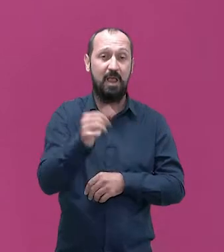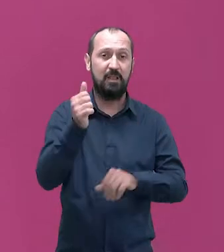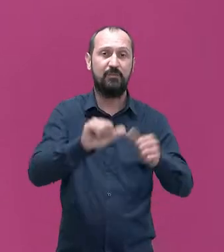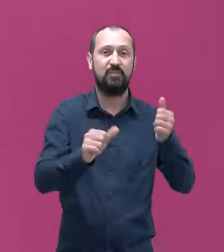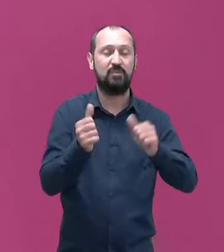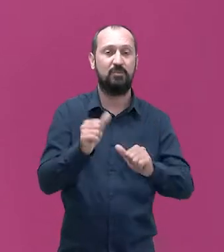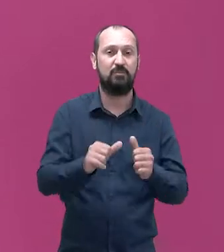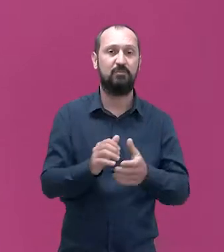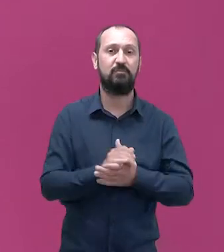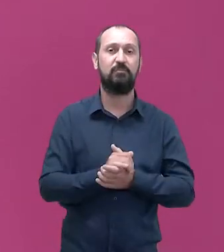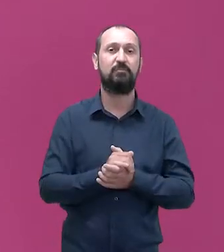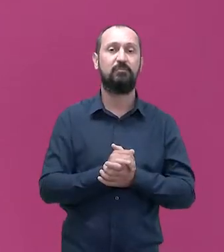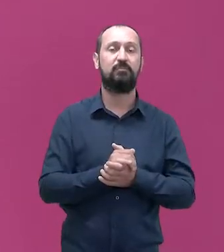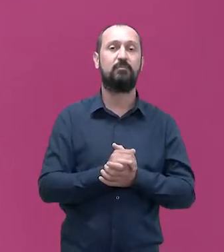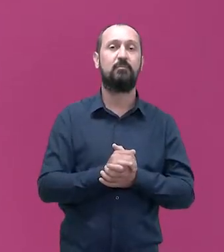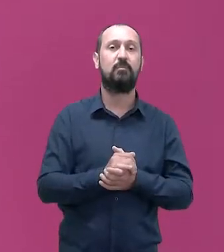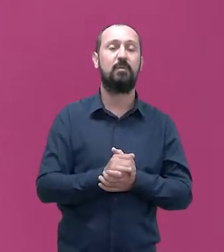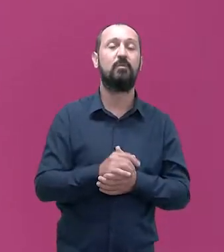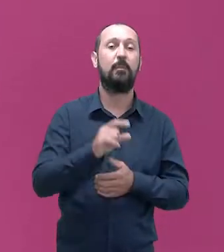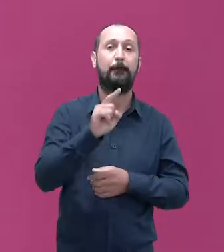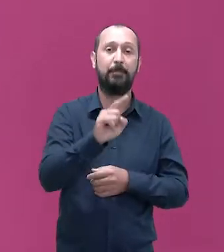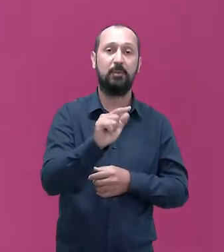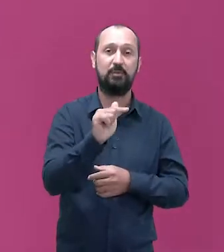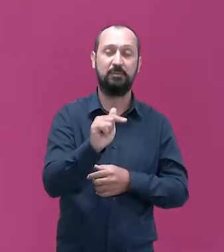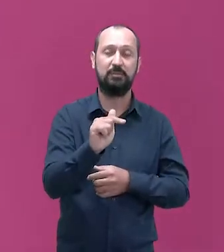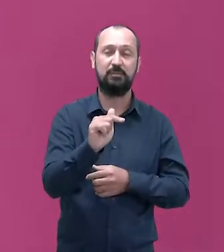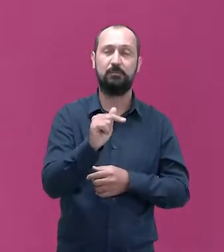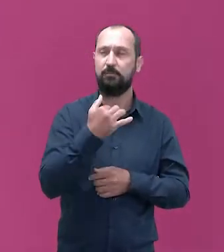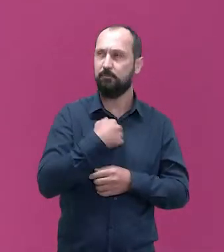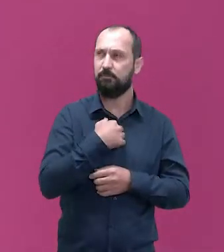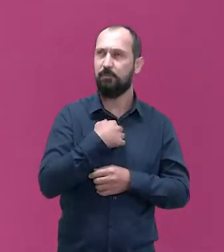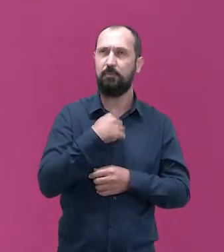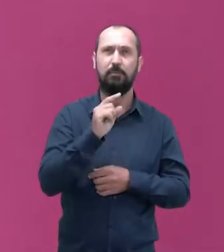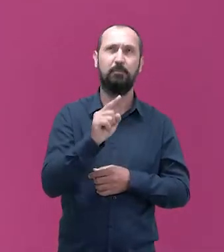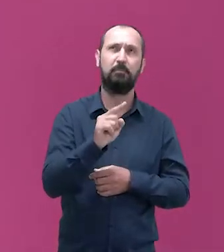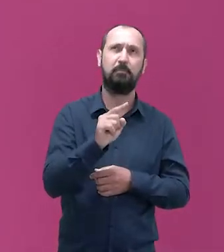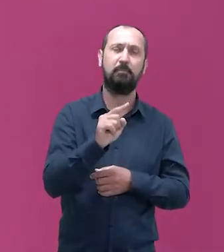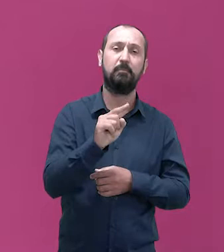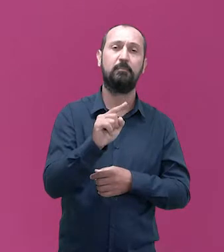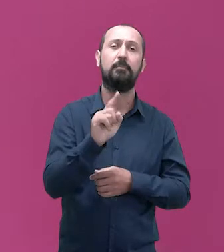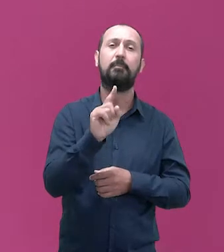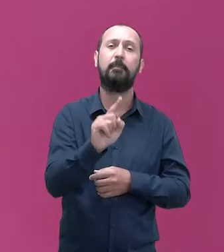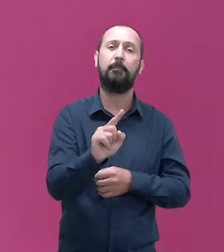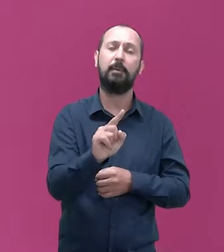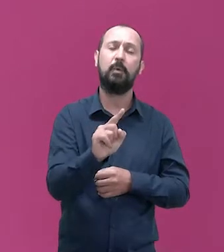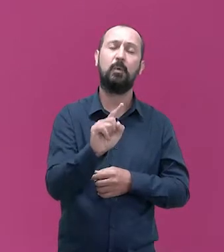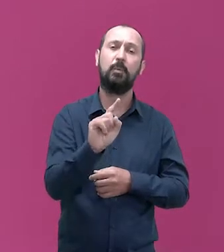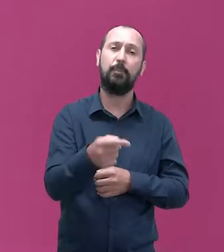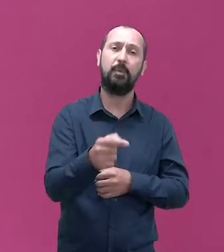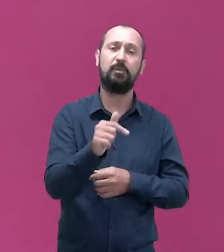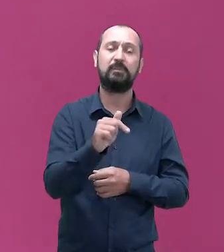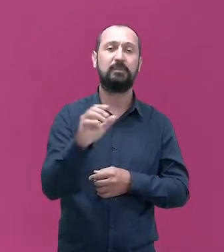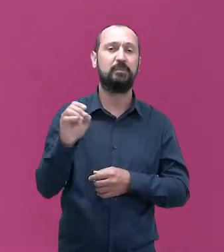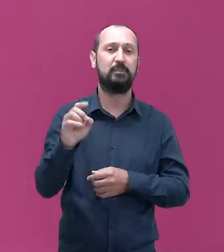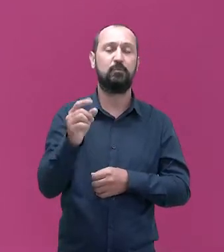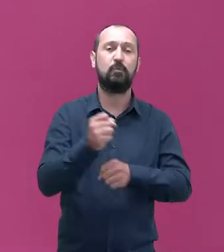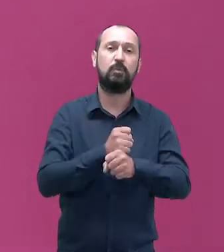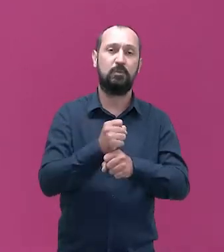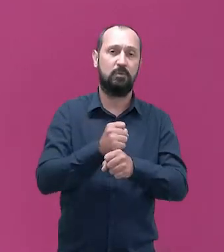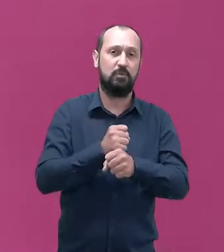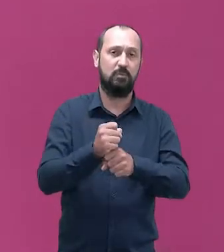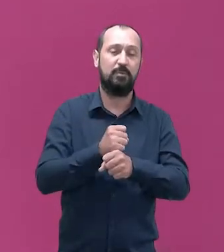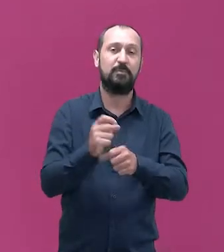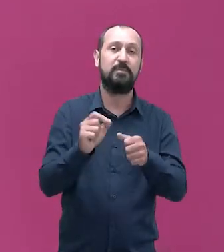cada vistoria. Então são 2 vezes, são R$1.700, R$1.800, R$1.600, R$1.700